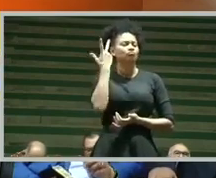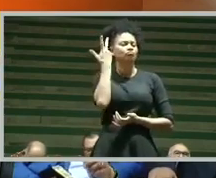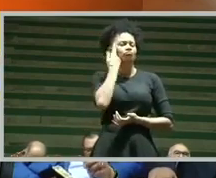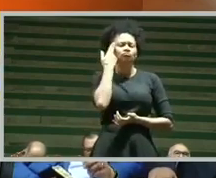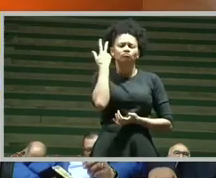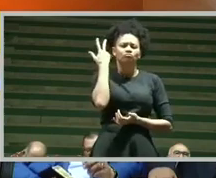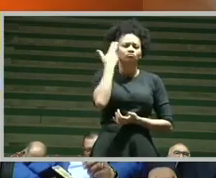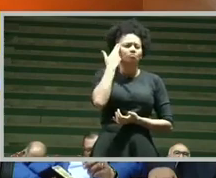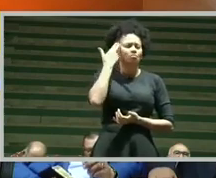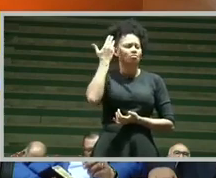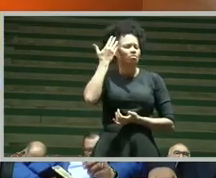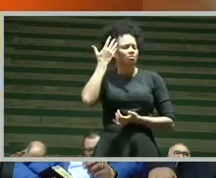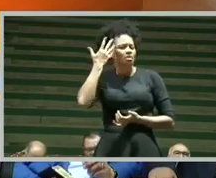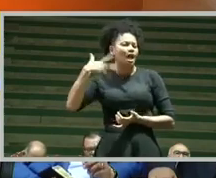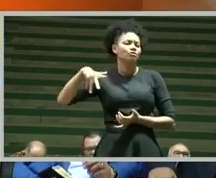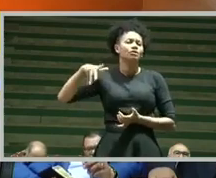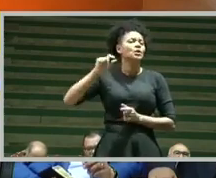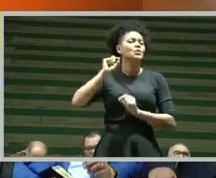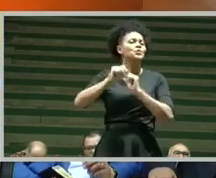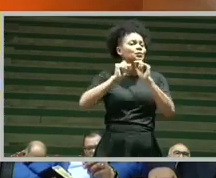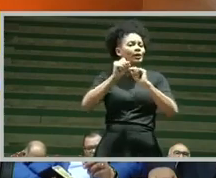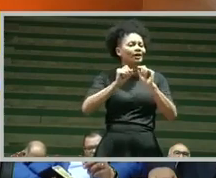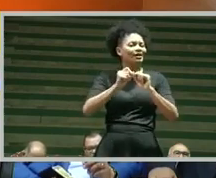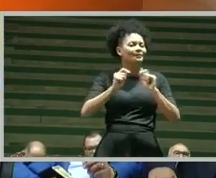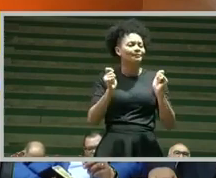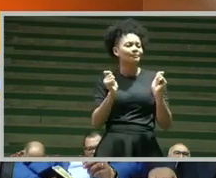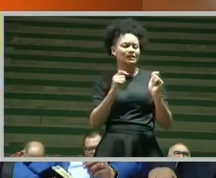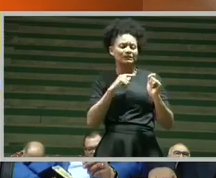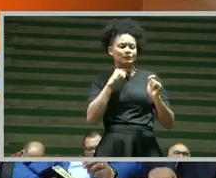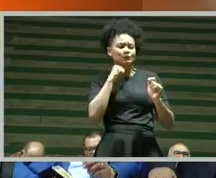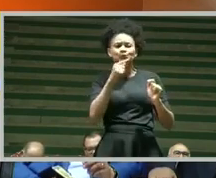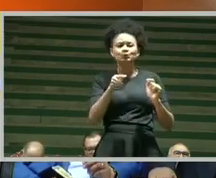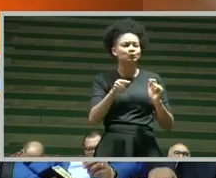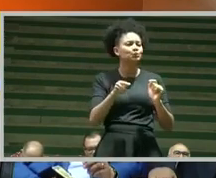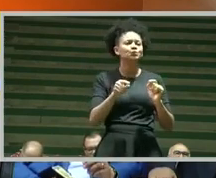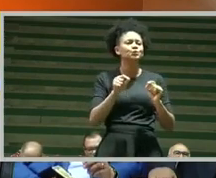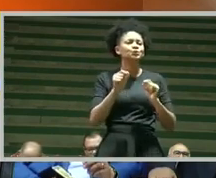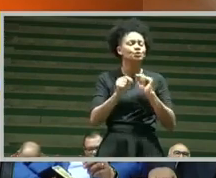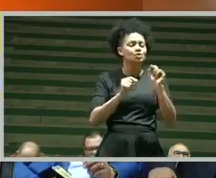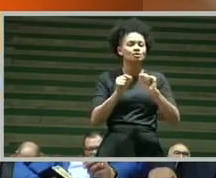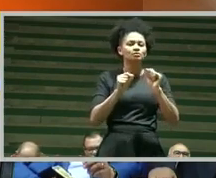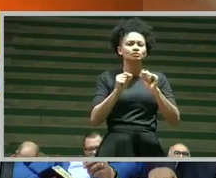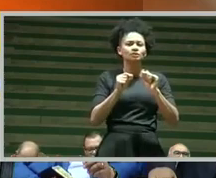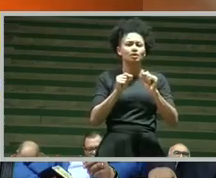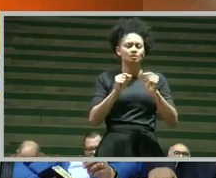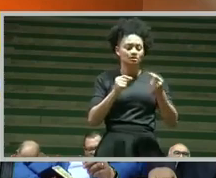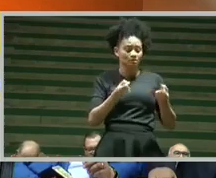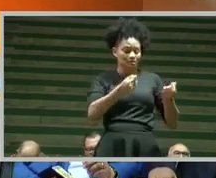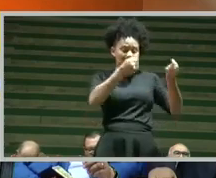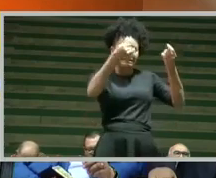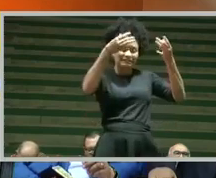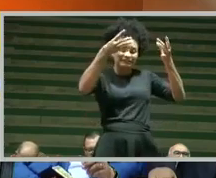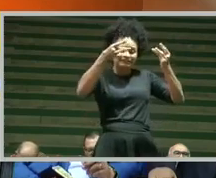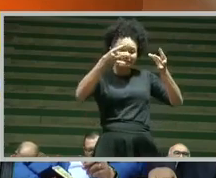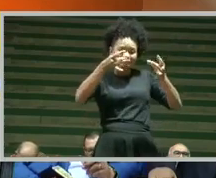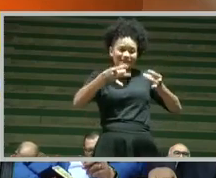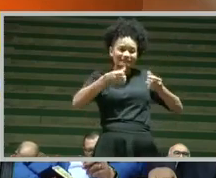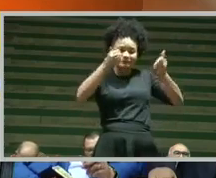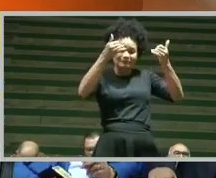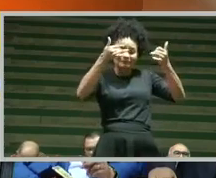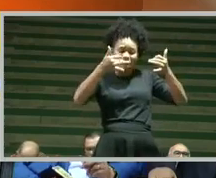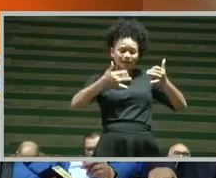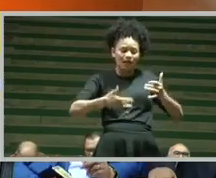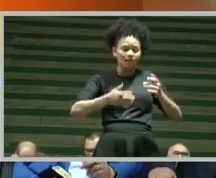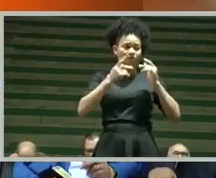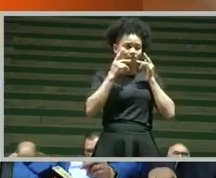Naturalmente que é possível que não consigamos cobrir todo esse salmo em nossa